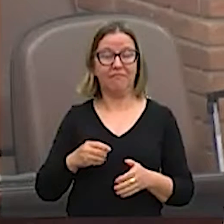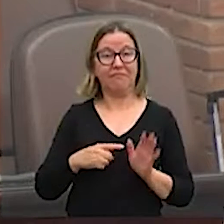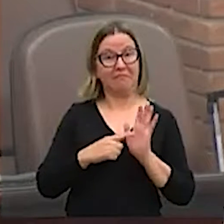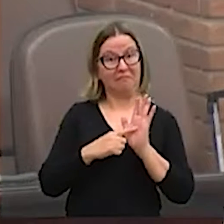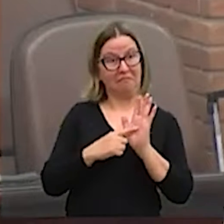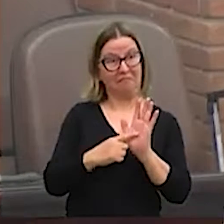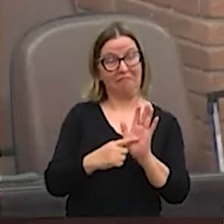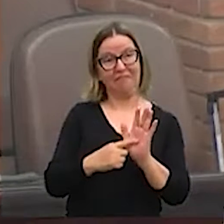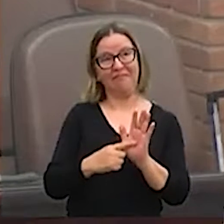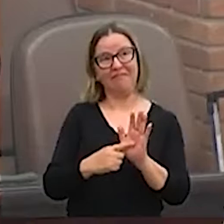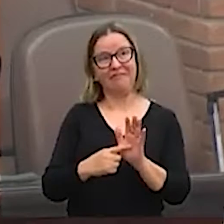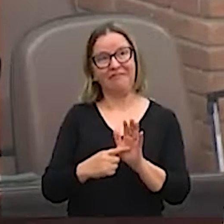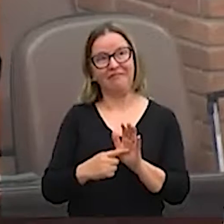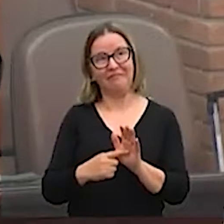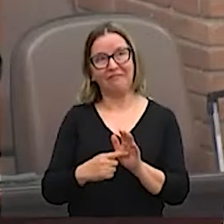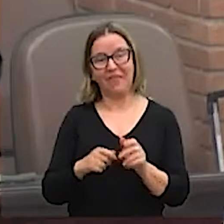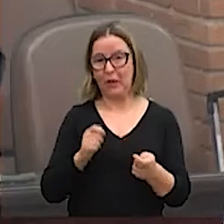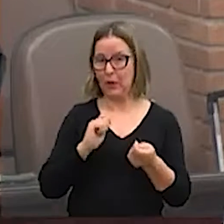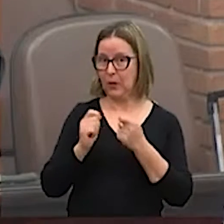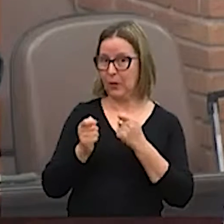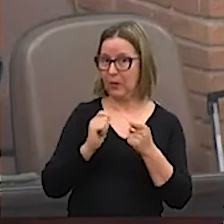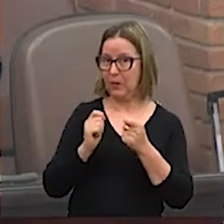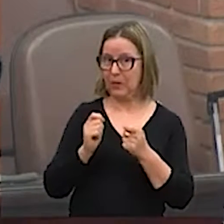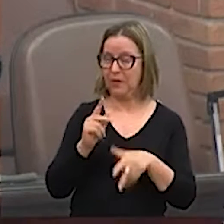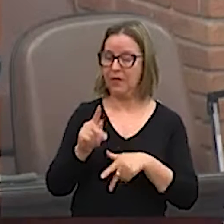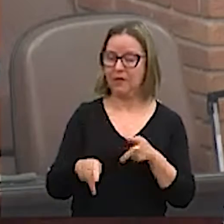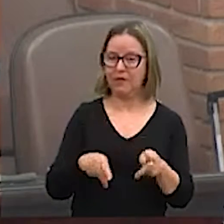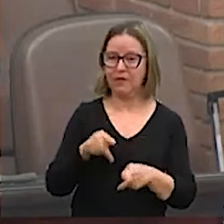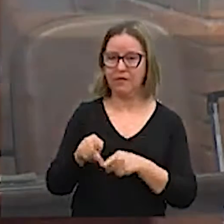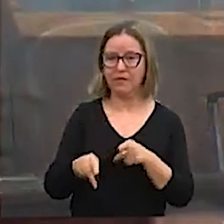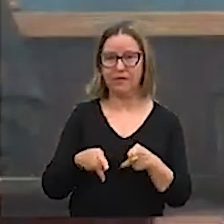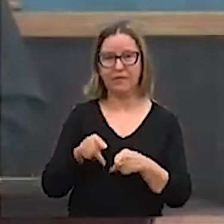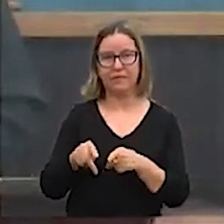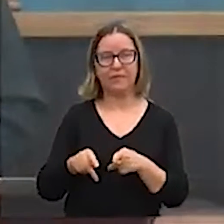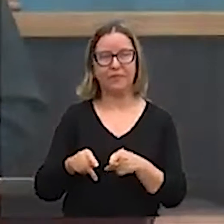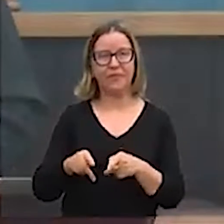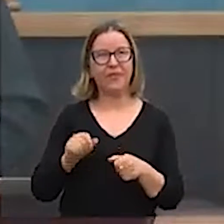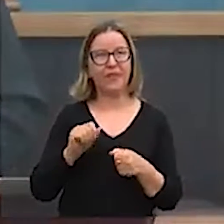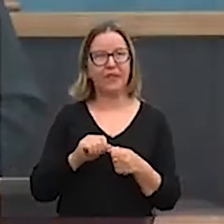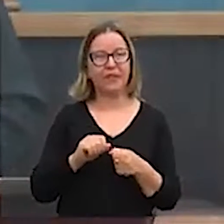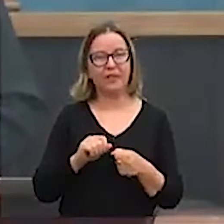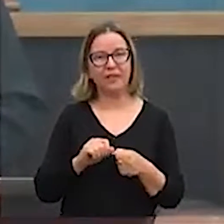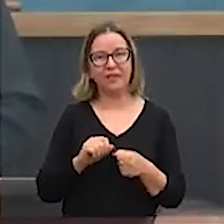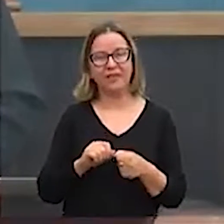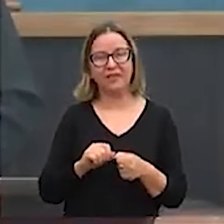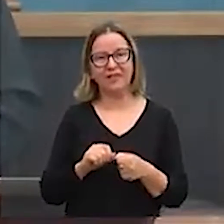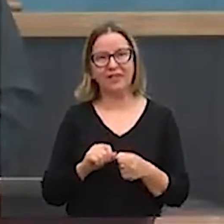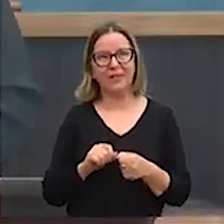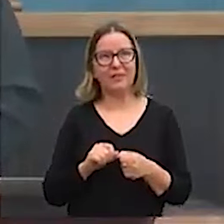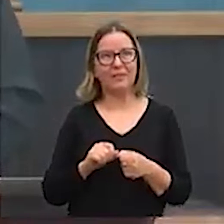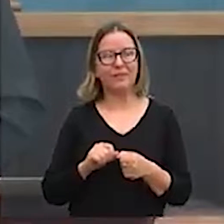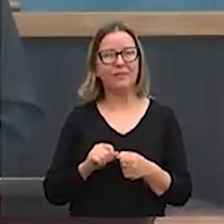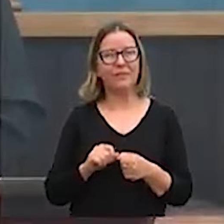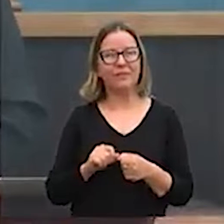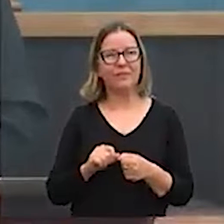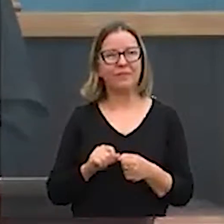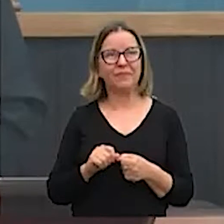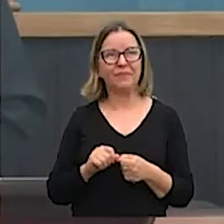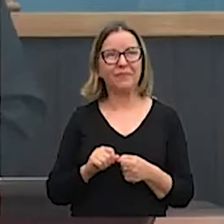de controle de massa e fazendo com que os